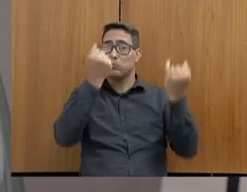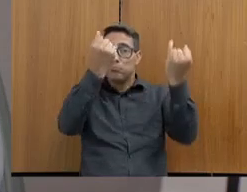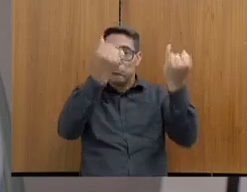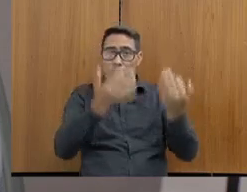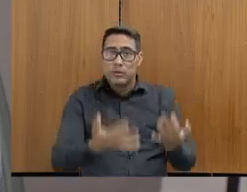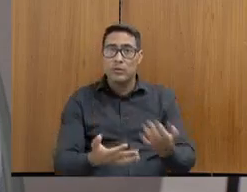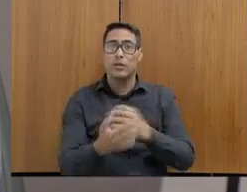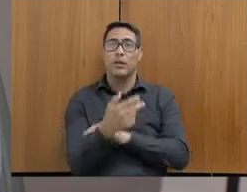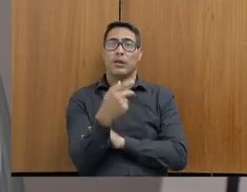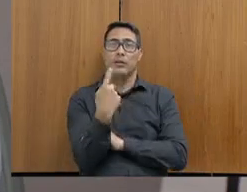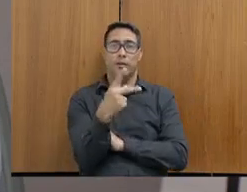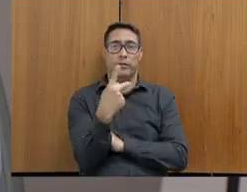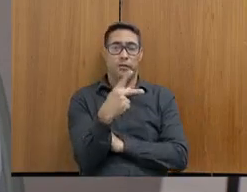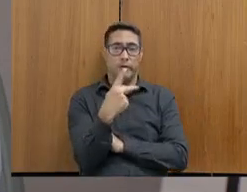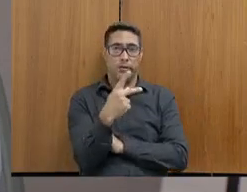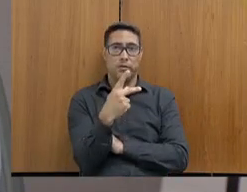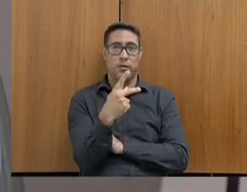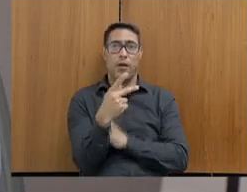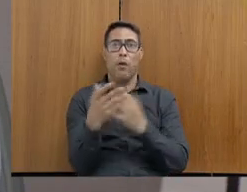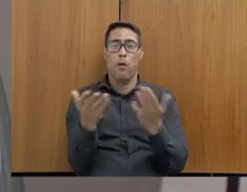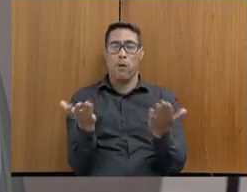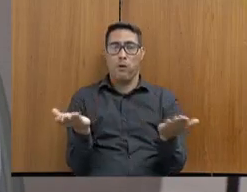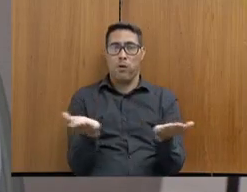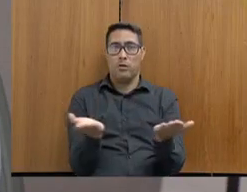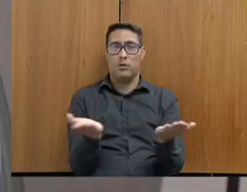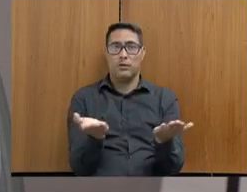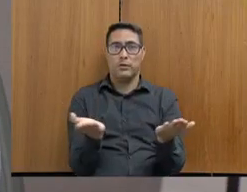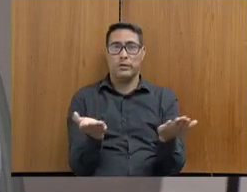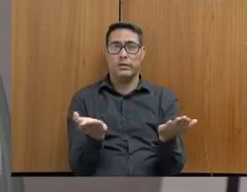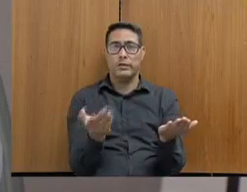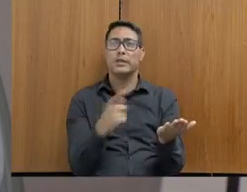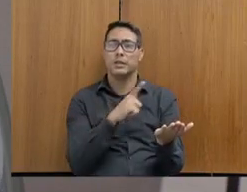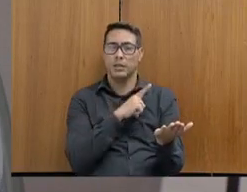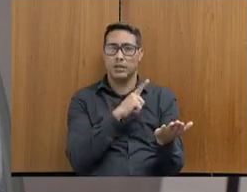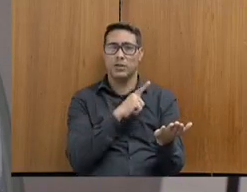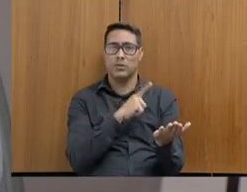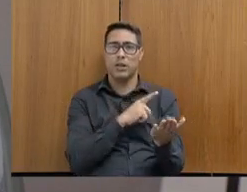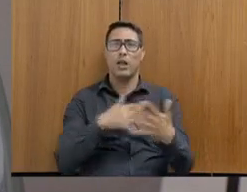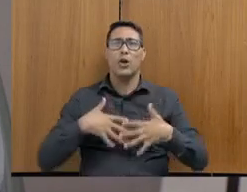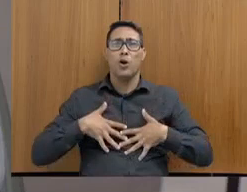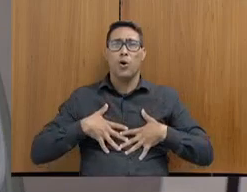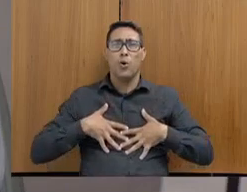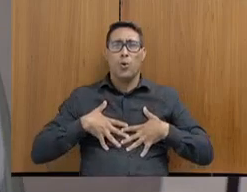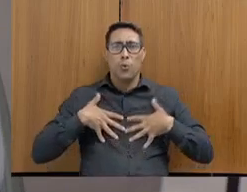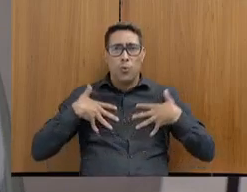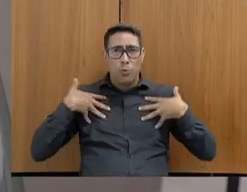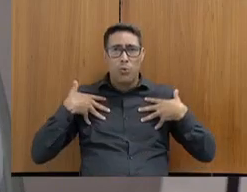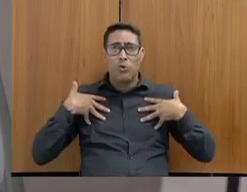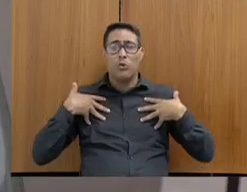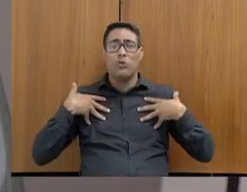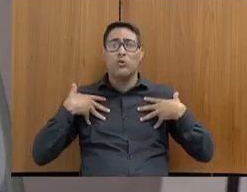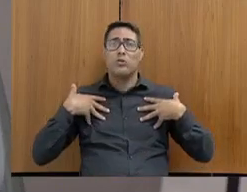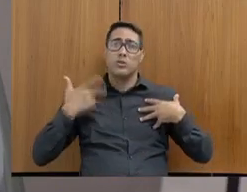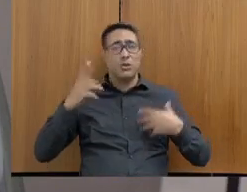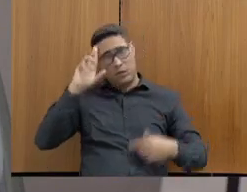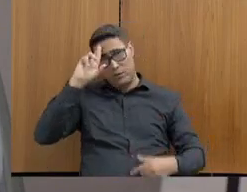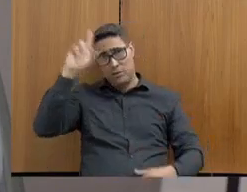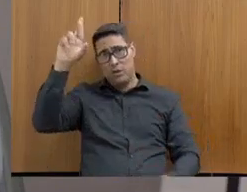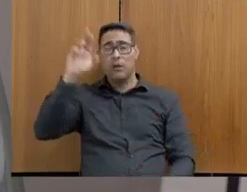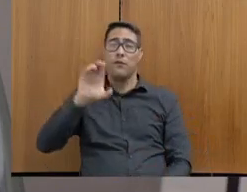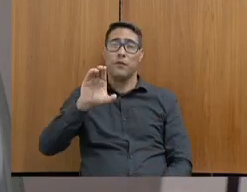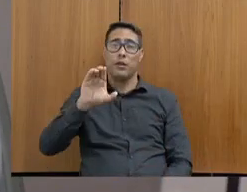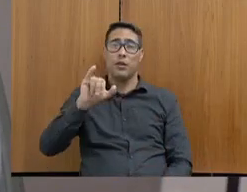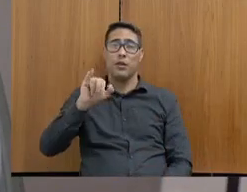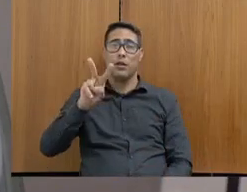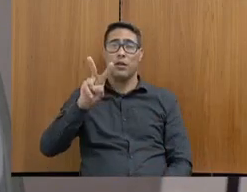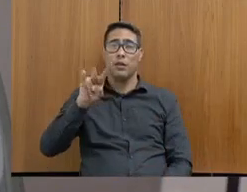que hoje eu tenho extremo orgulho estar à frente da Polícia Civil chefia da polícia é porque